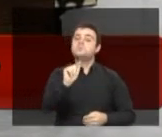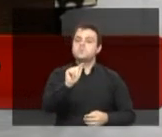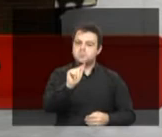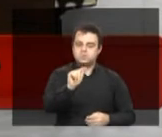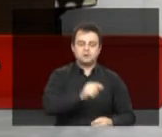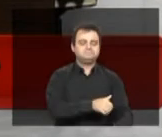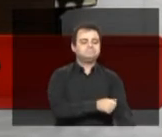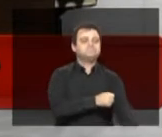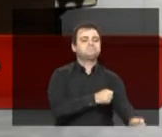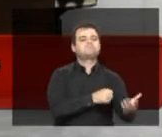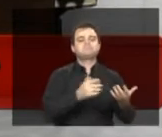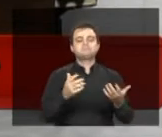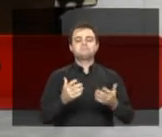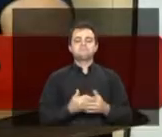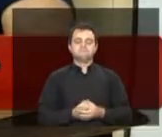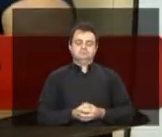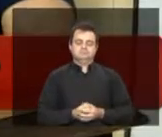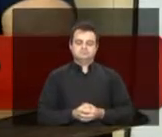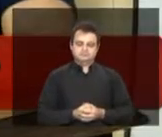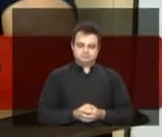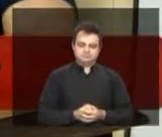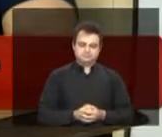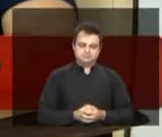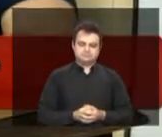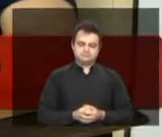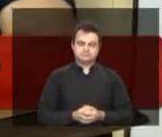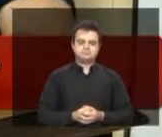as autuações, aquelas pessoas que fazem